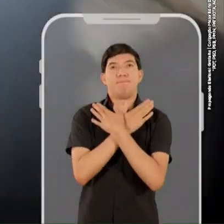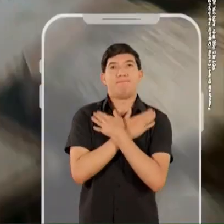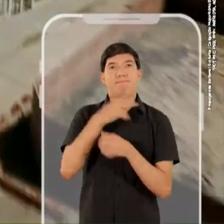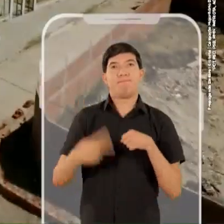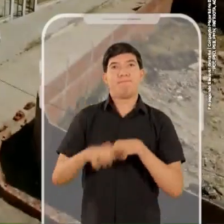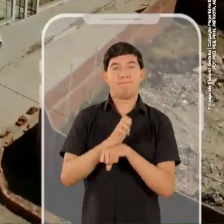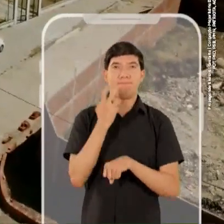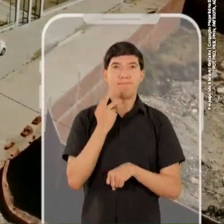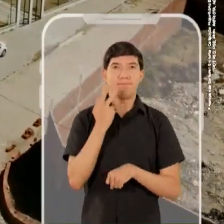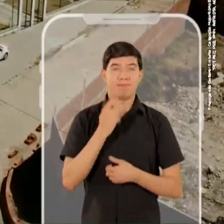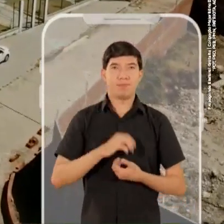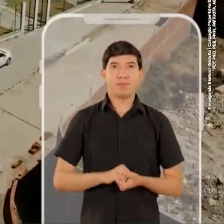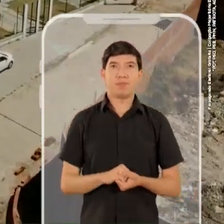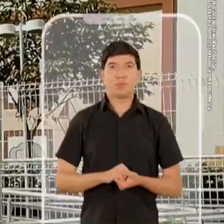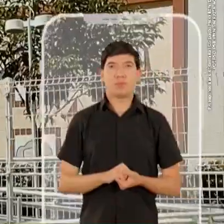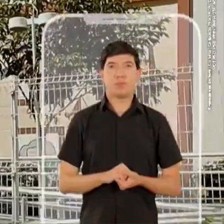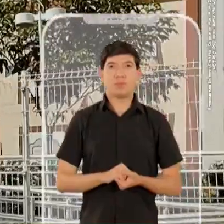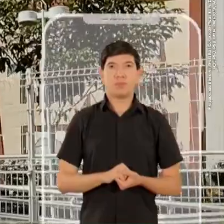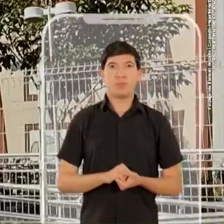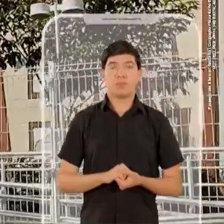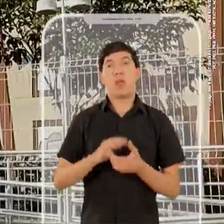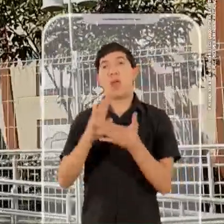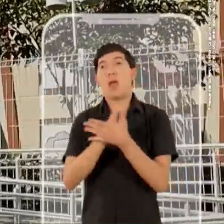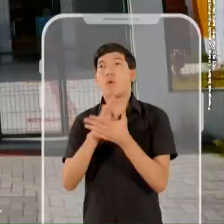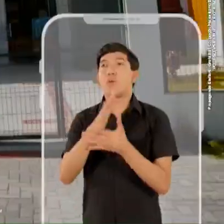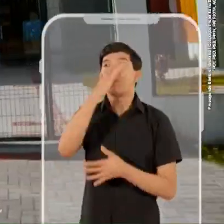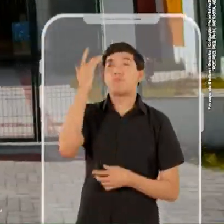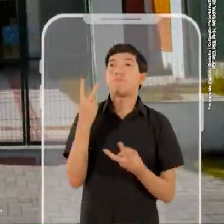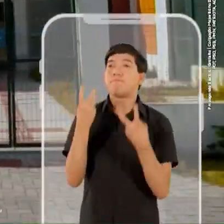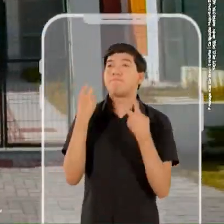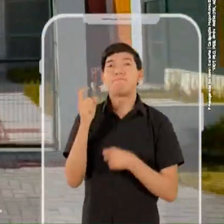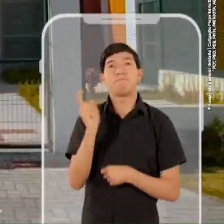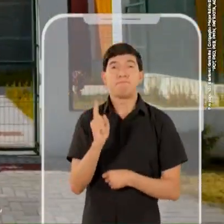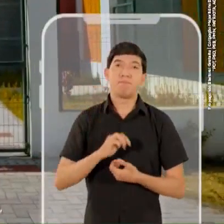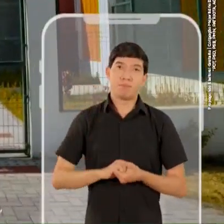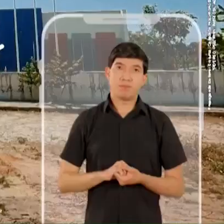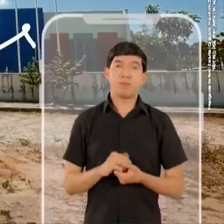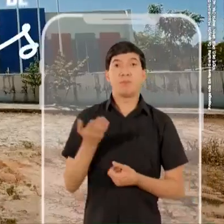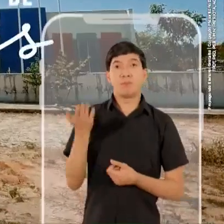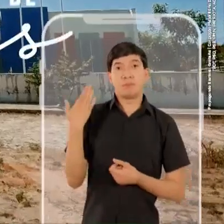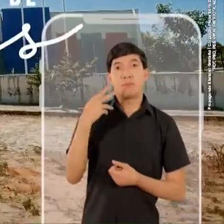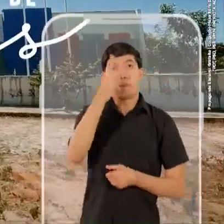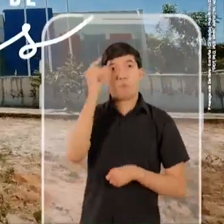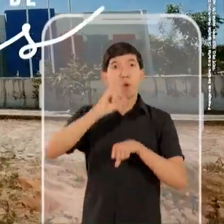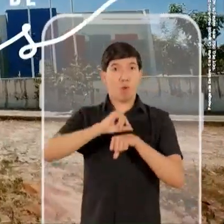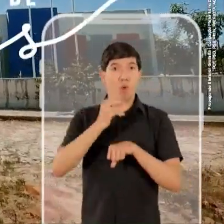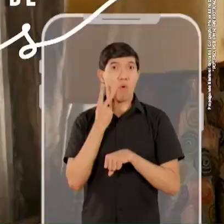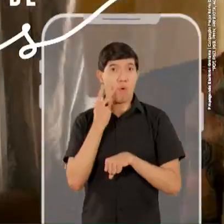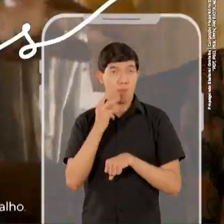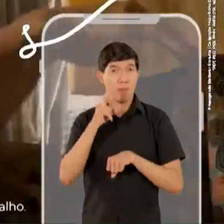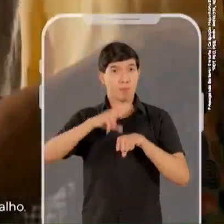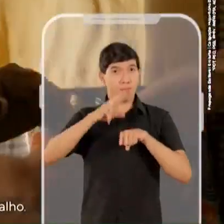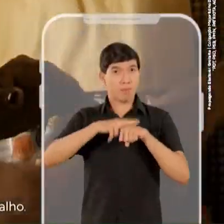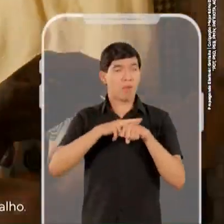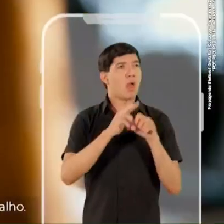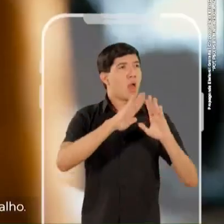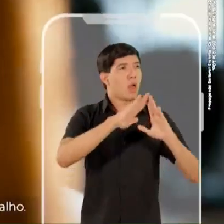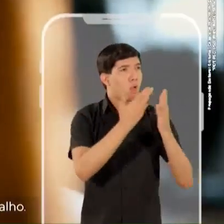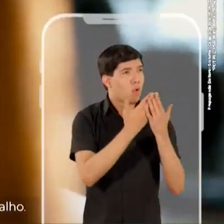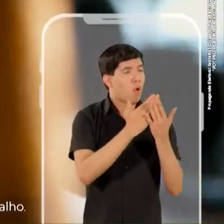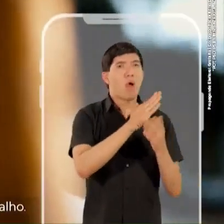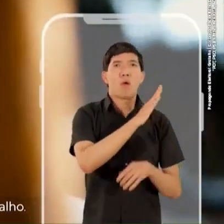ocupação. Quando Roberto Cláudio duplicou o número de creches em Fortaleza, foi pela educação e também para